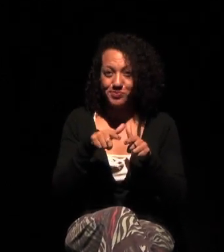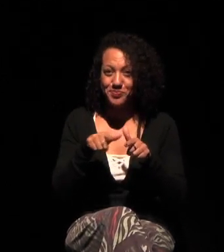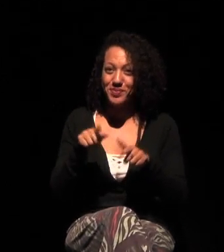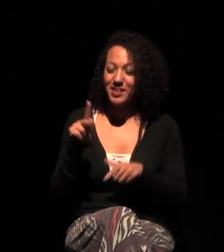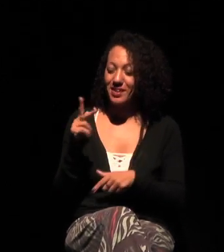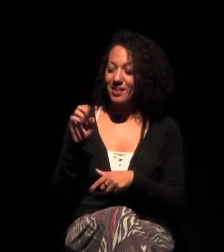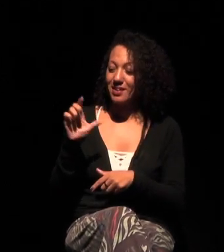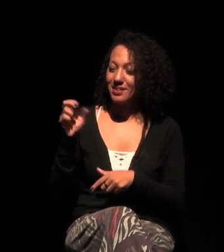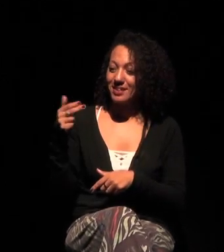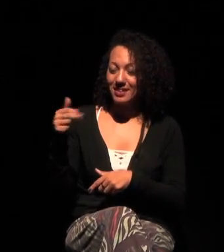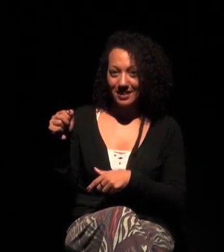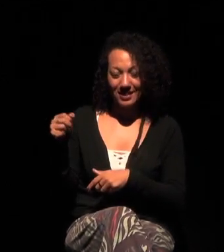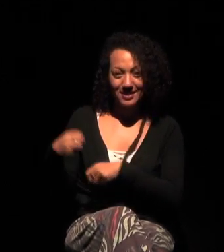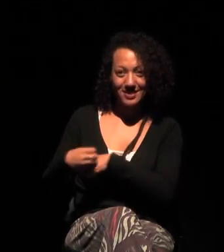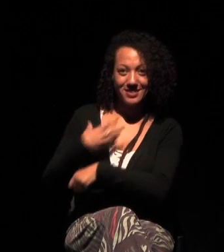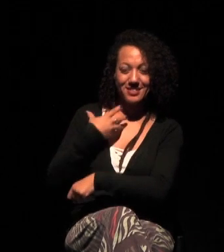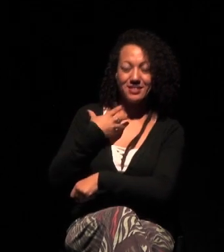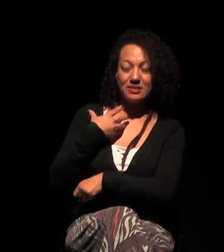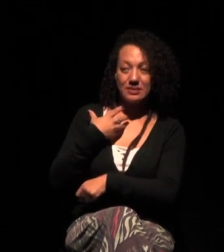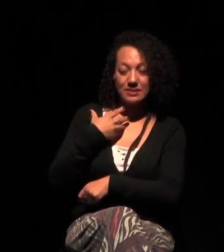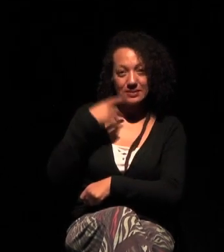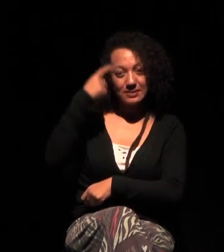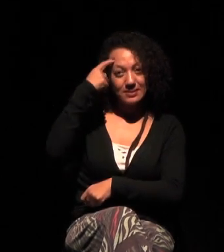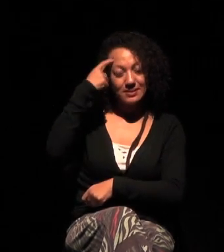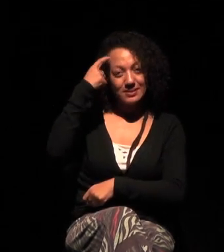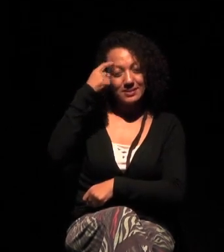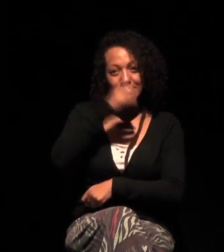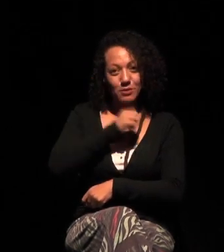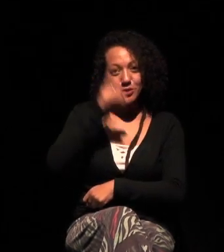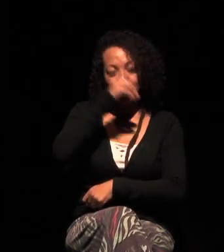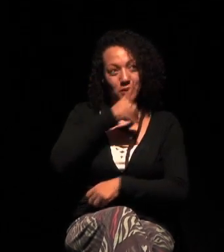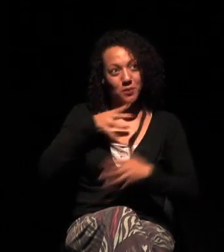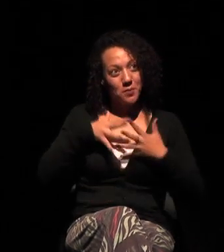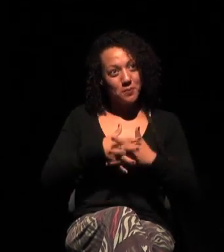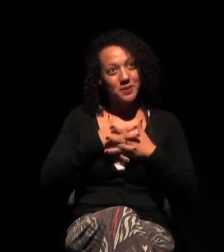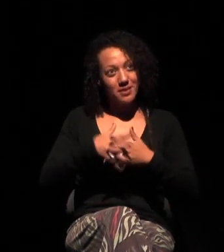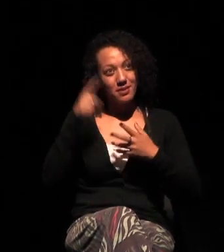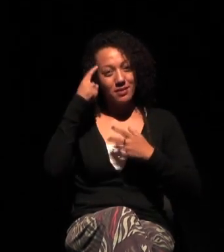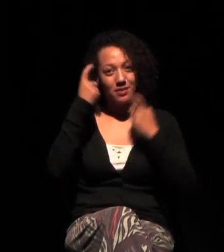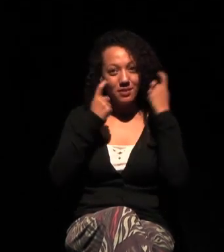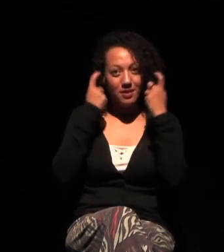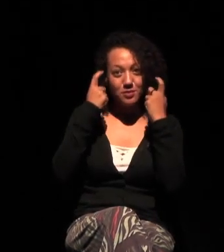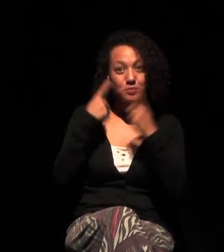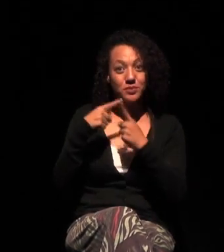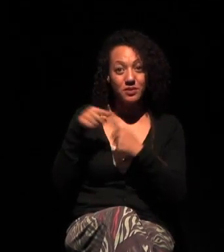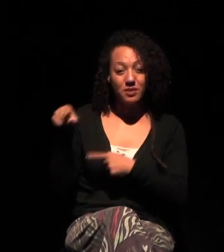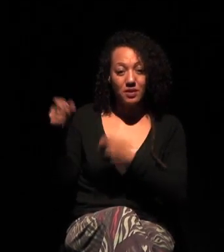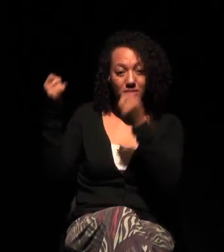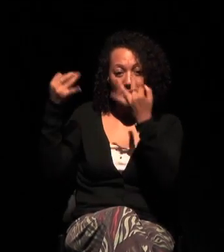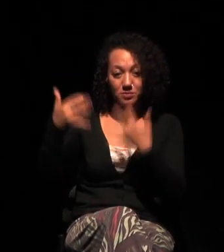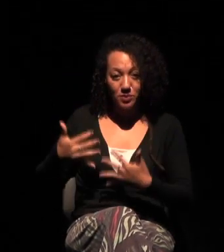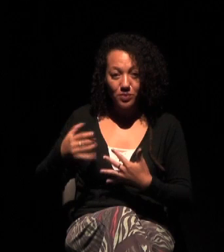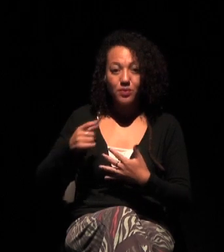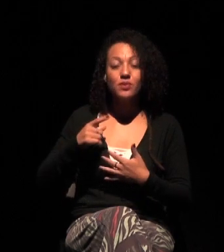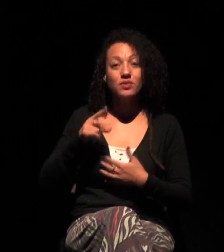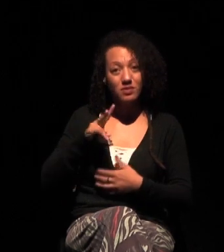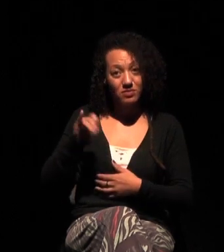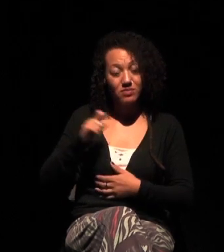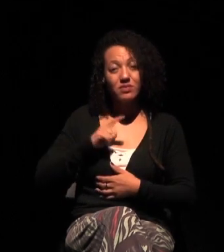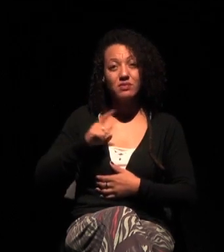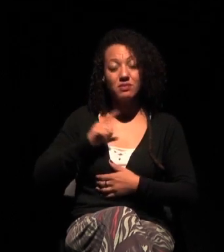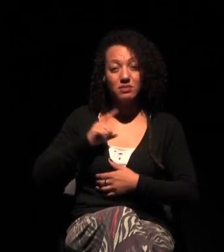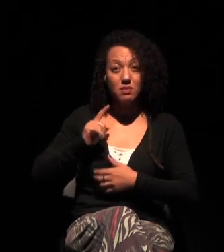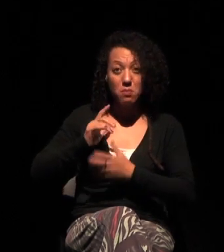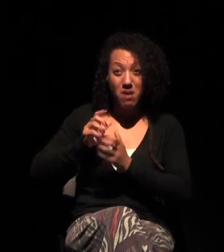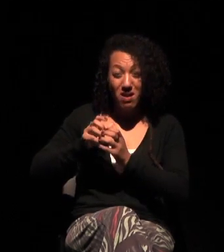fim de semana traz a imagem de uma catástrofe pura e simplesmente social que parece que as pessoas não estão se dando conta